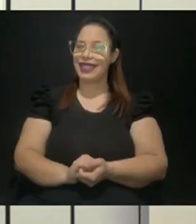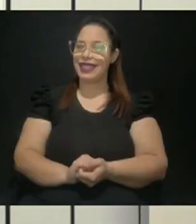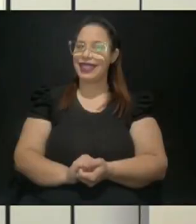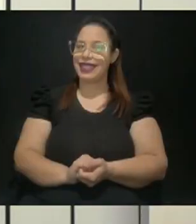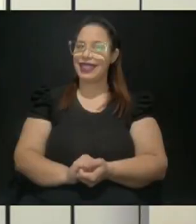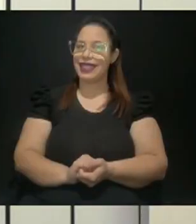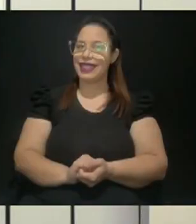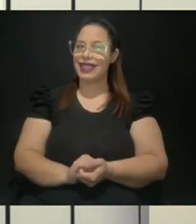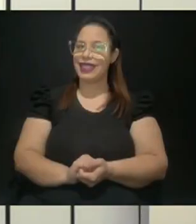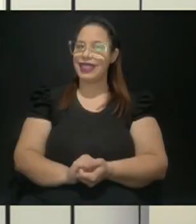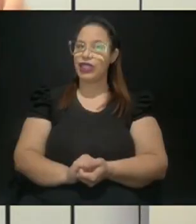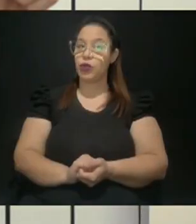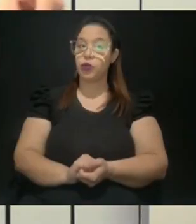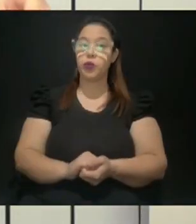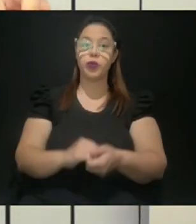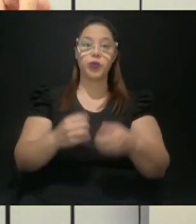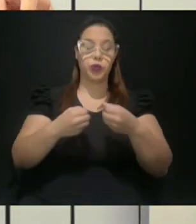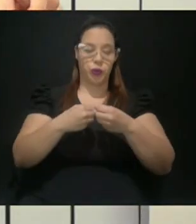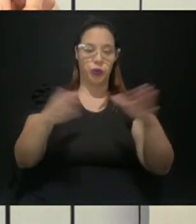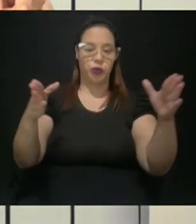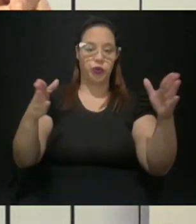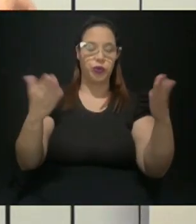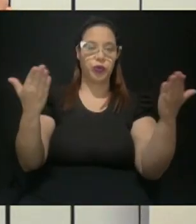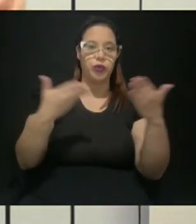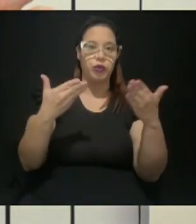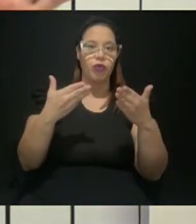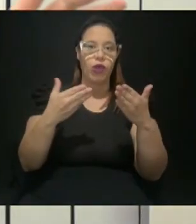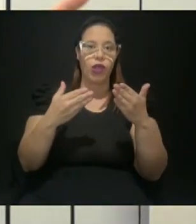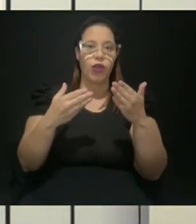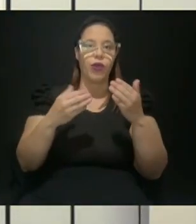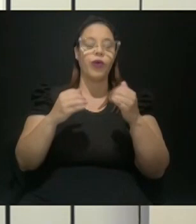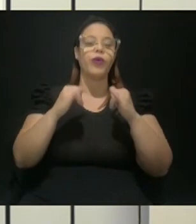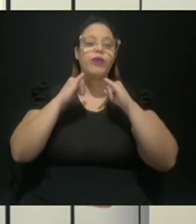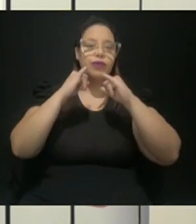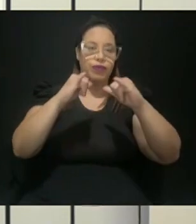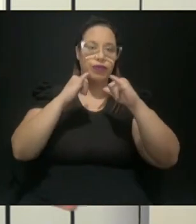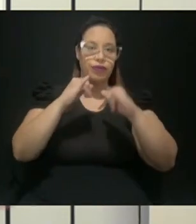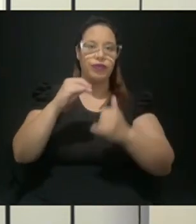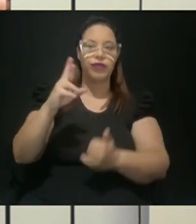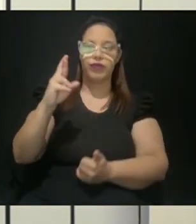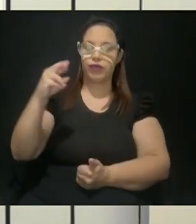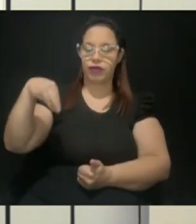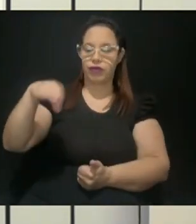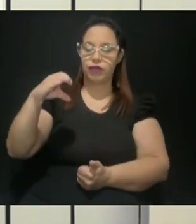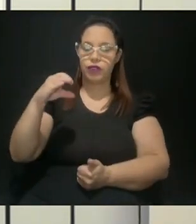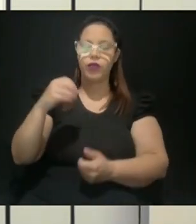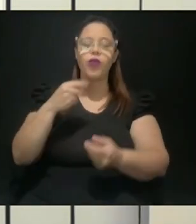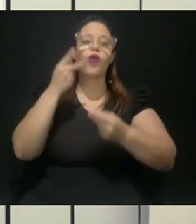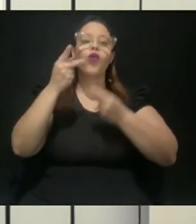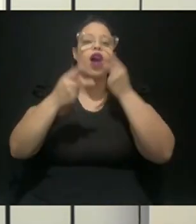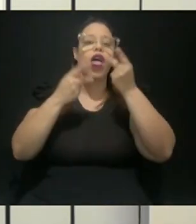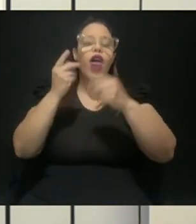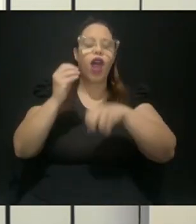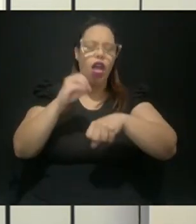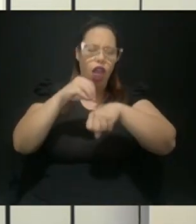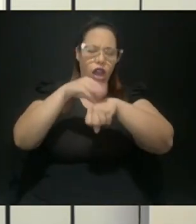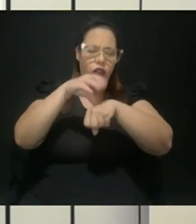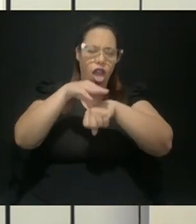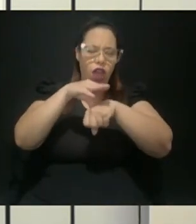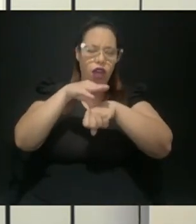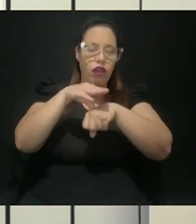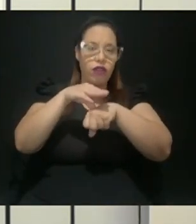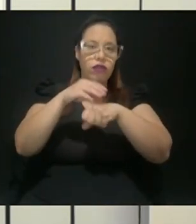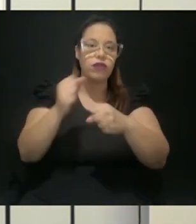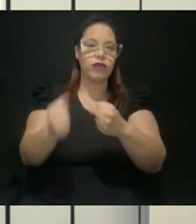E a gente abre a edição de hoje com as notícias da metrópole e falando sobre emprego, porque o Centro Público de Apoio ao Trabalhador